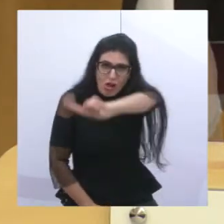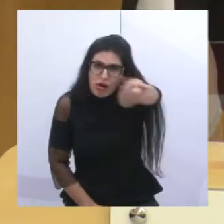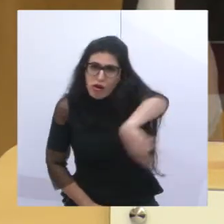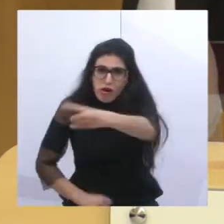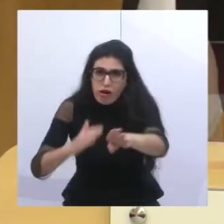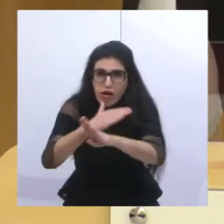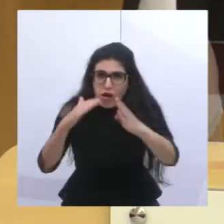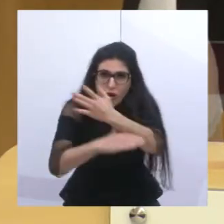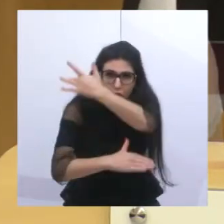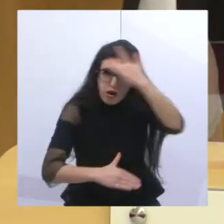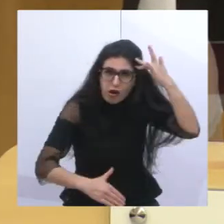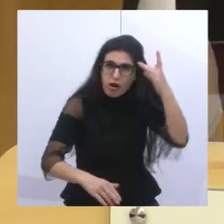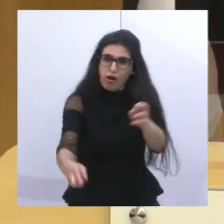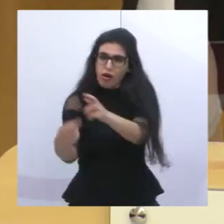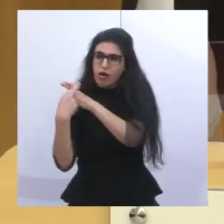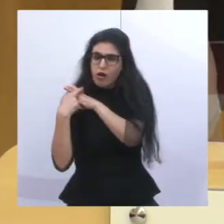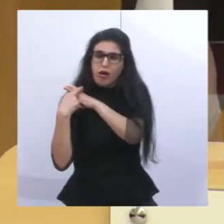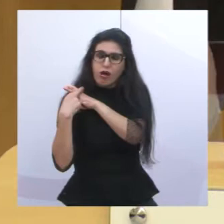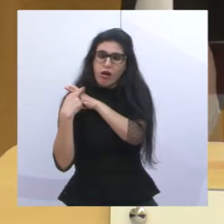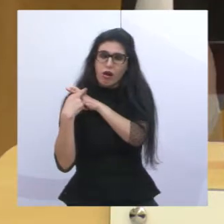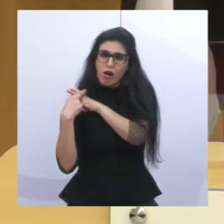todos e dever do Estado.